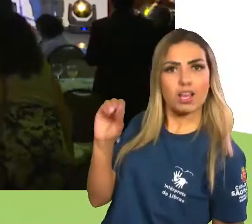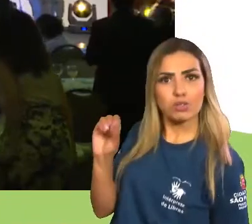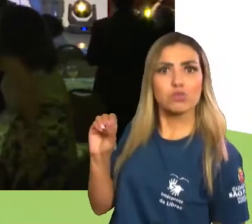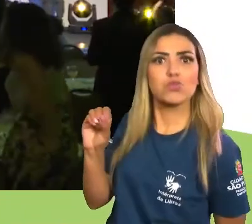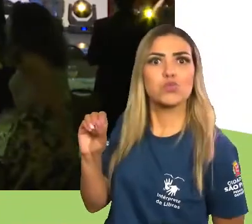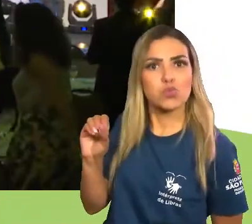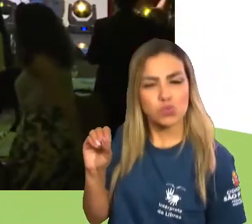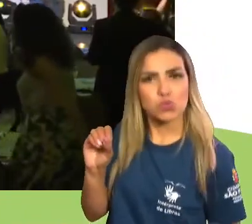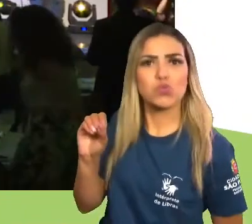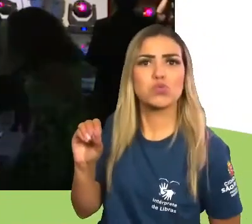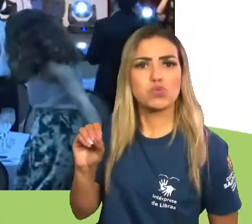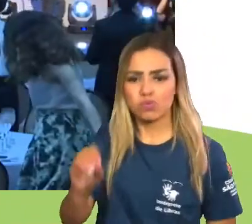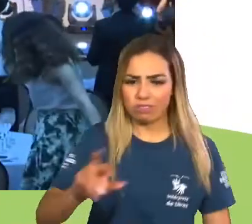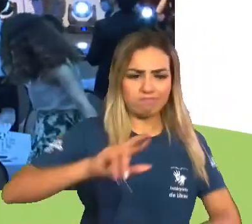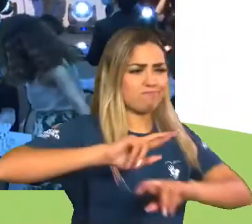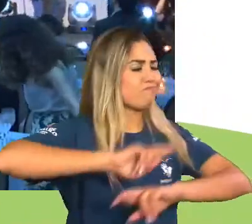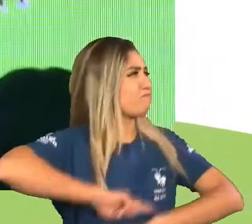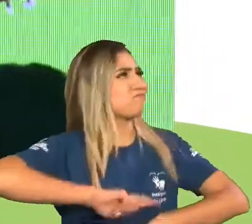Raro.